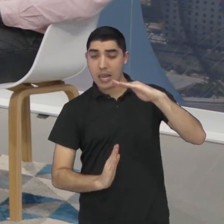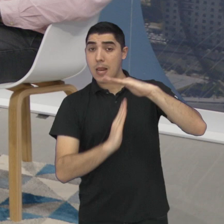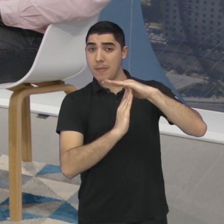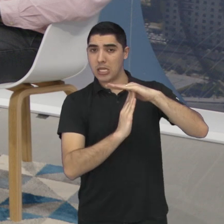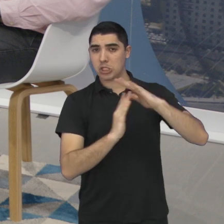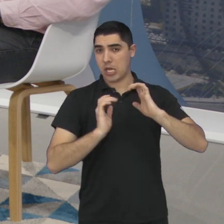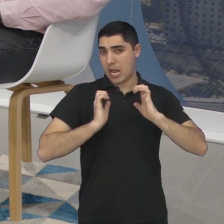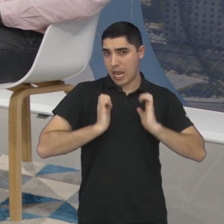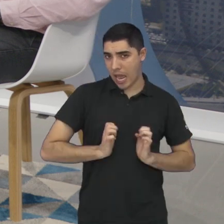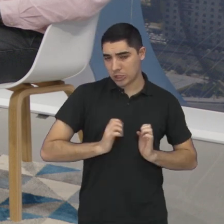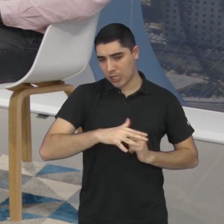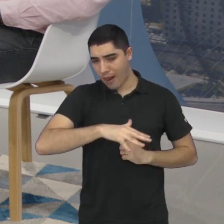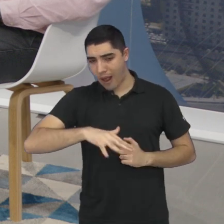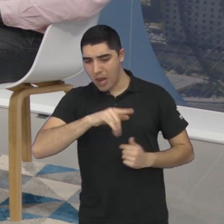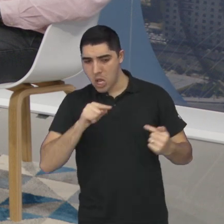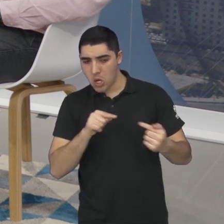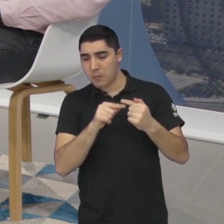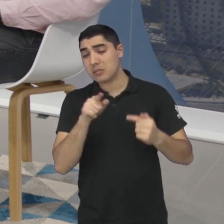seria?